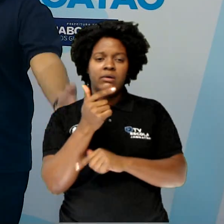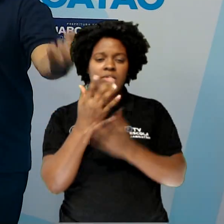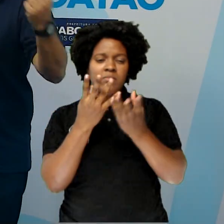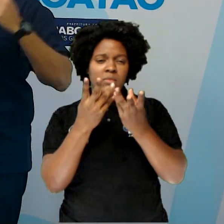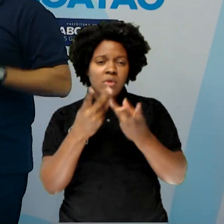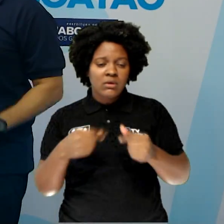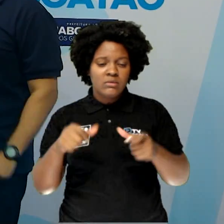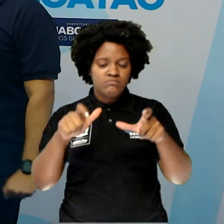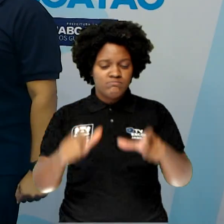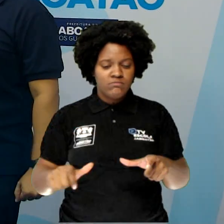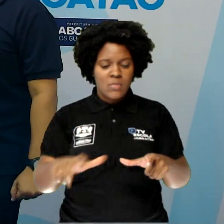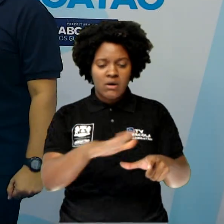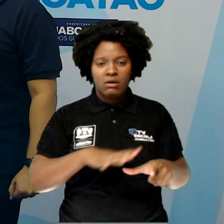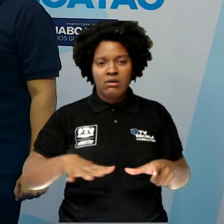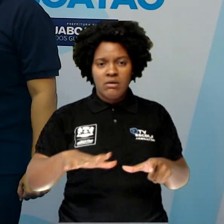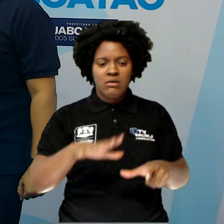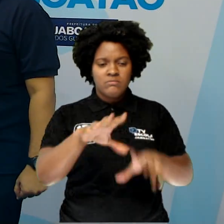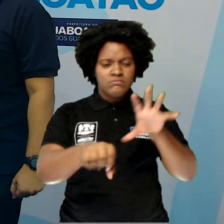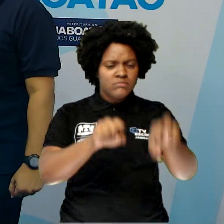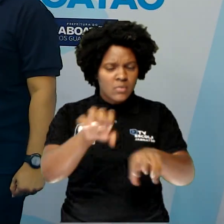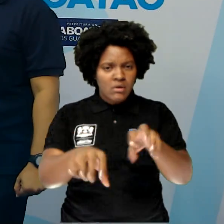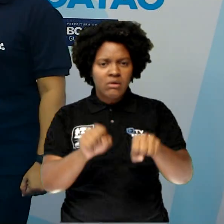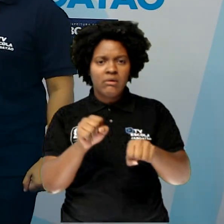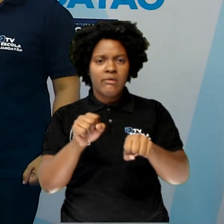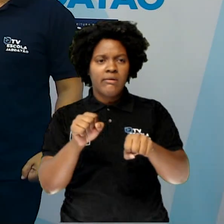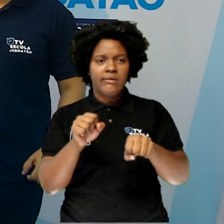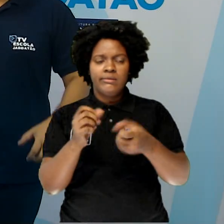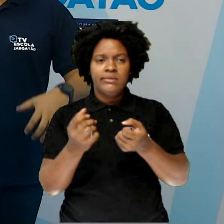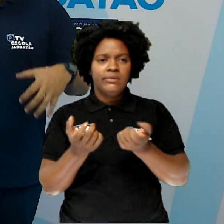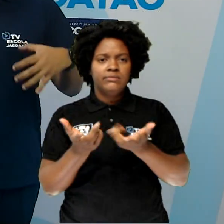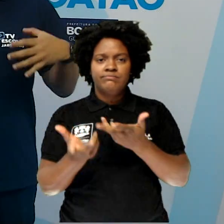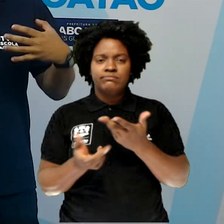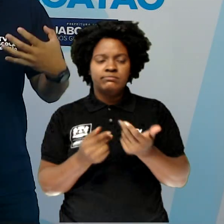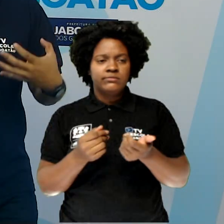habitat para a retirada desses recursos, a insegurança